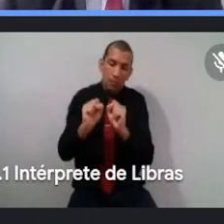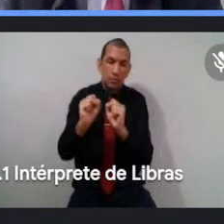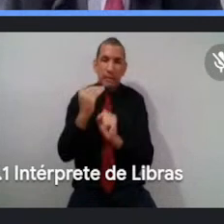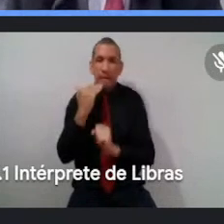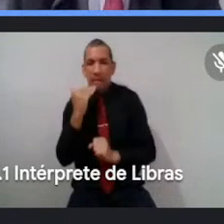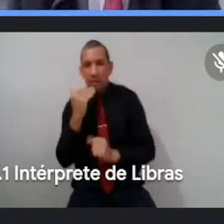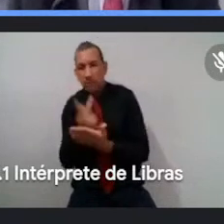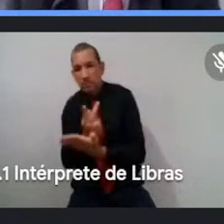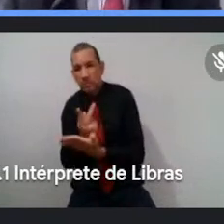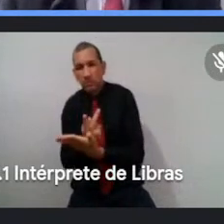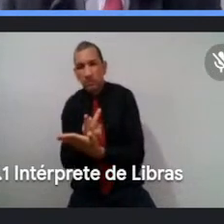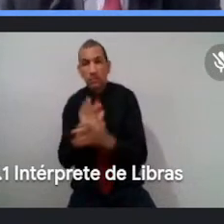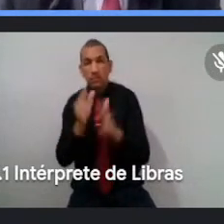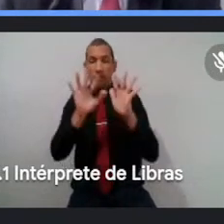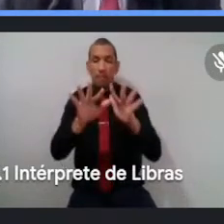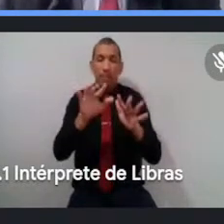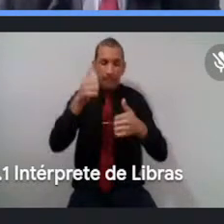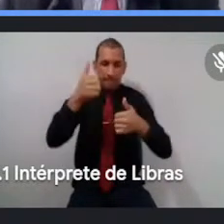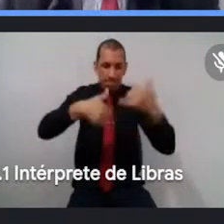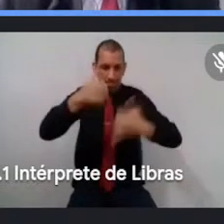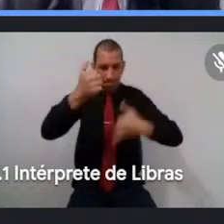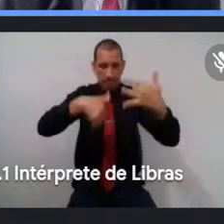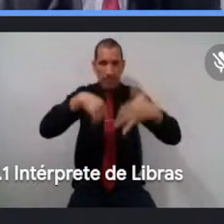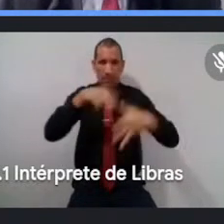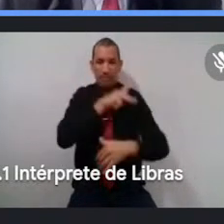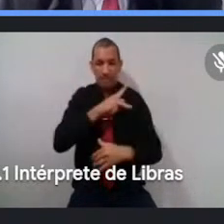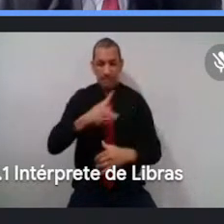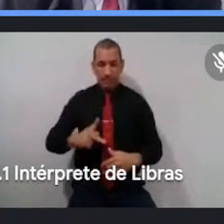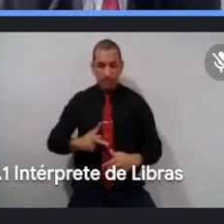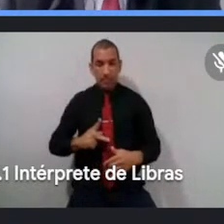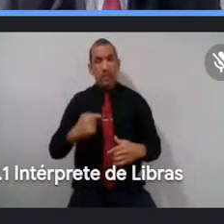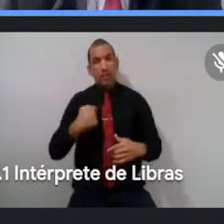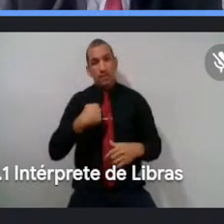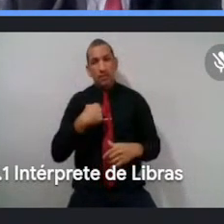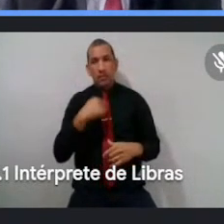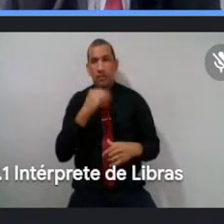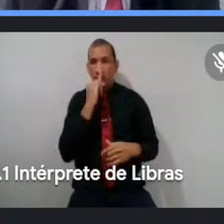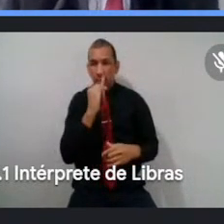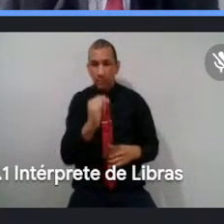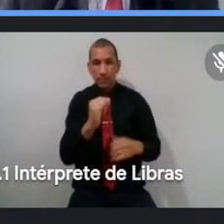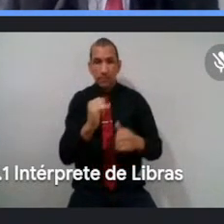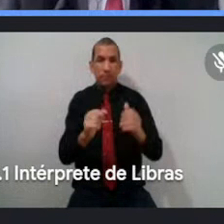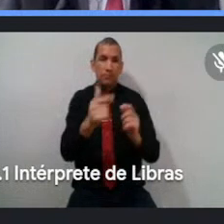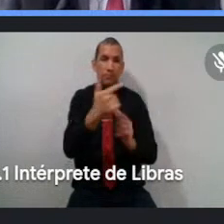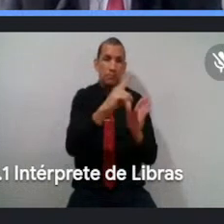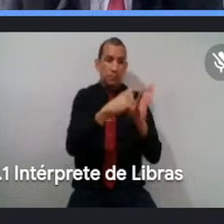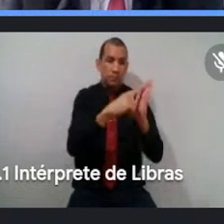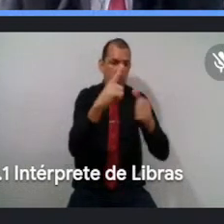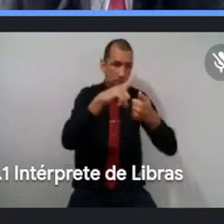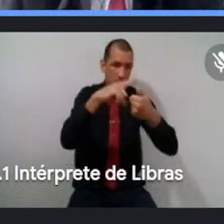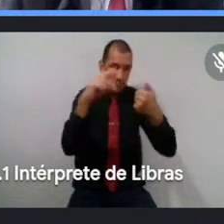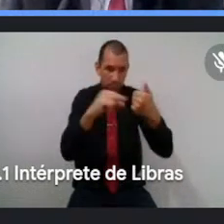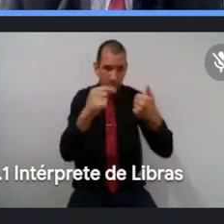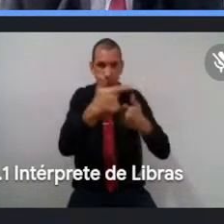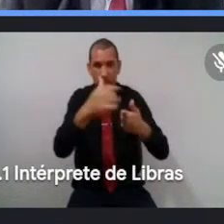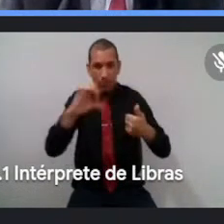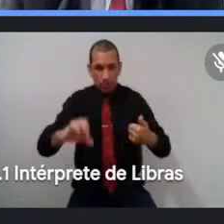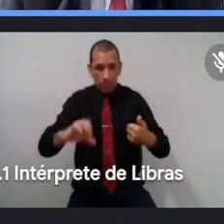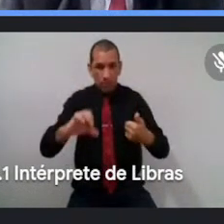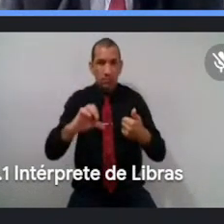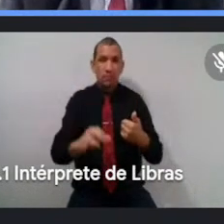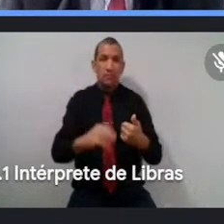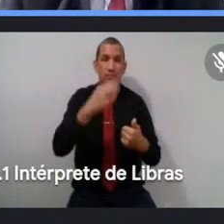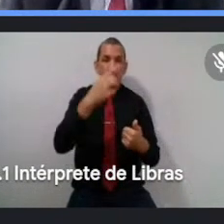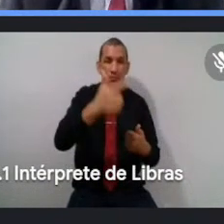Fátima com essas considerações o presidente eu eu só sinto aqui com artigo 29 da resolução 23